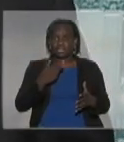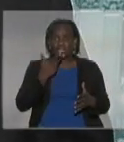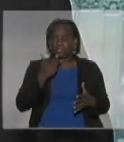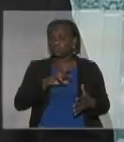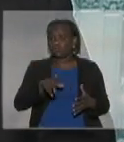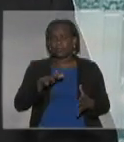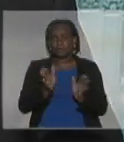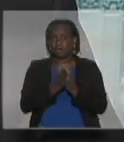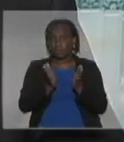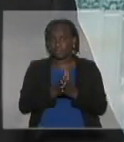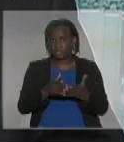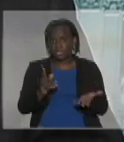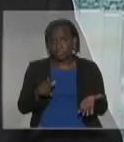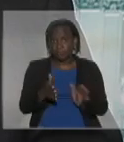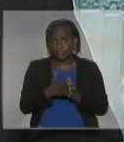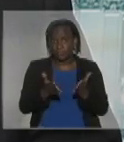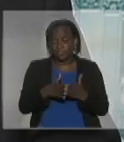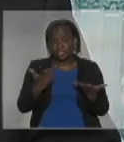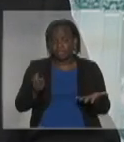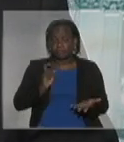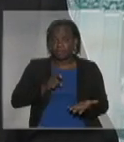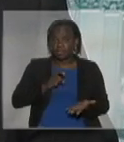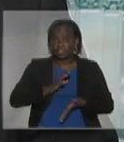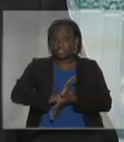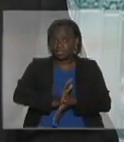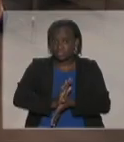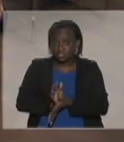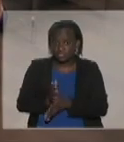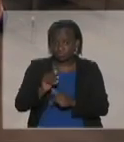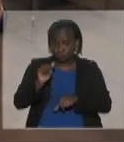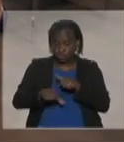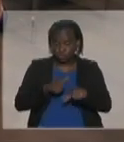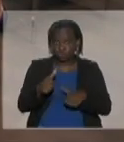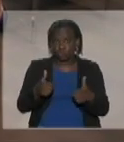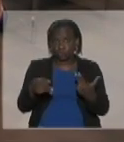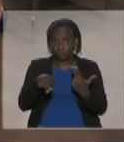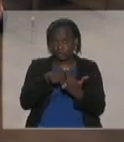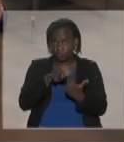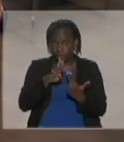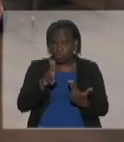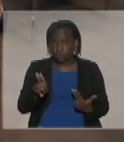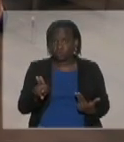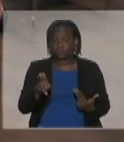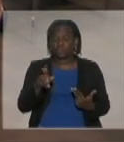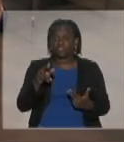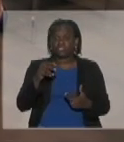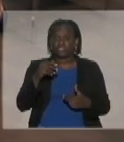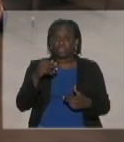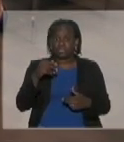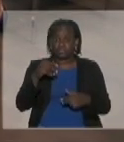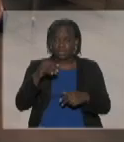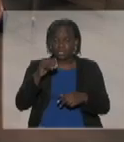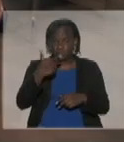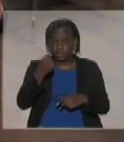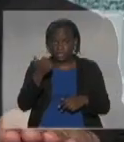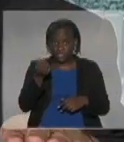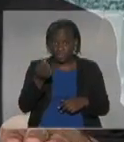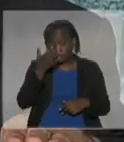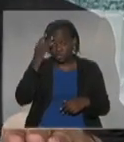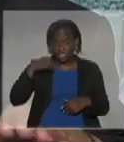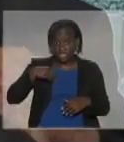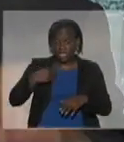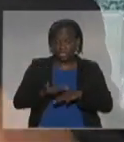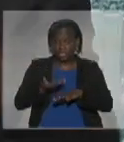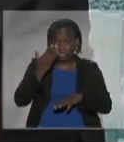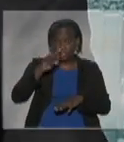é pobre. Então, uma das crueldades que foi feita com essa alteração do bilhete único promovido em 2016 é que quem ganha acima de